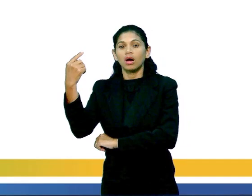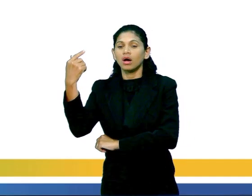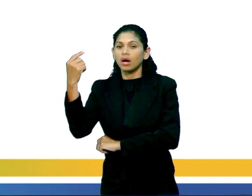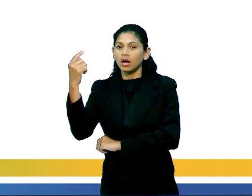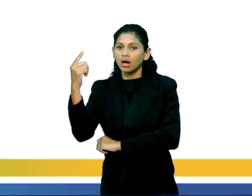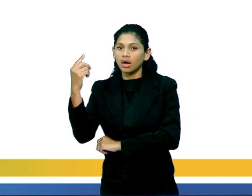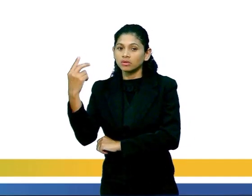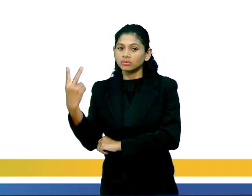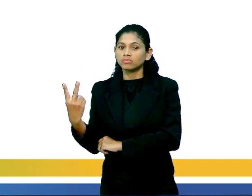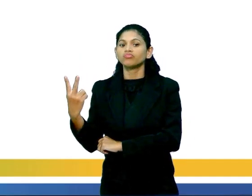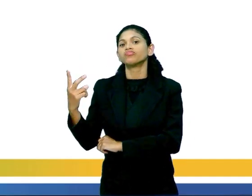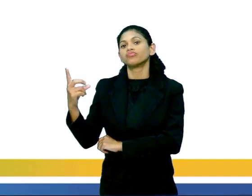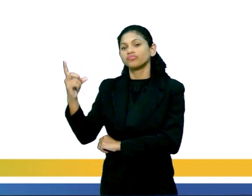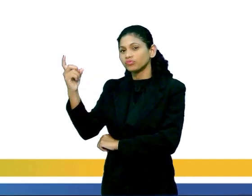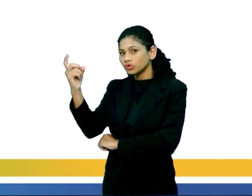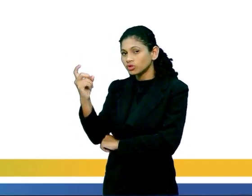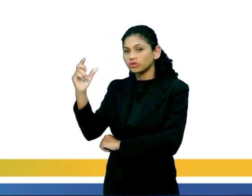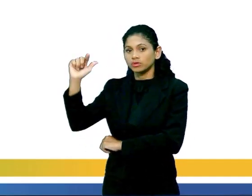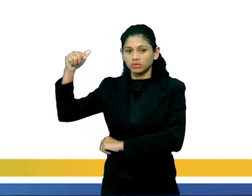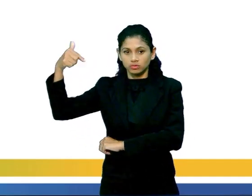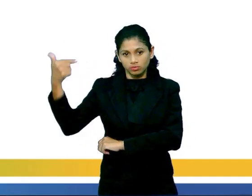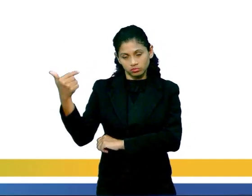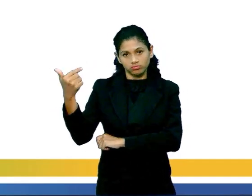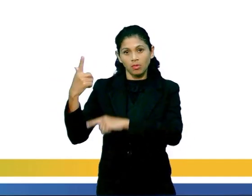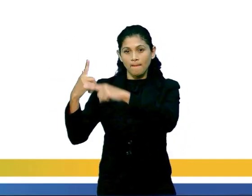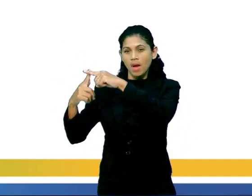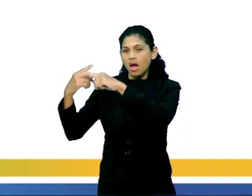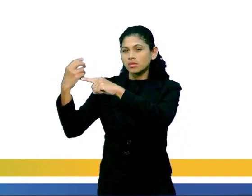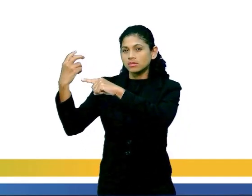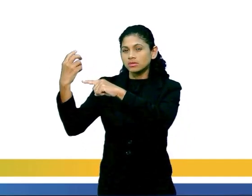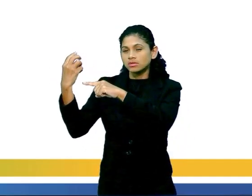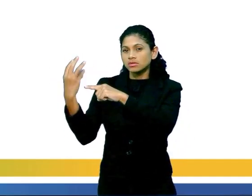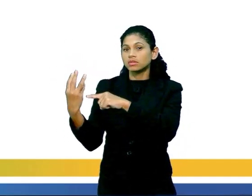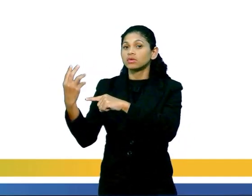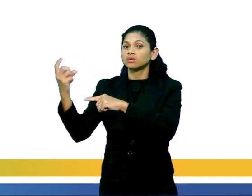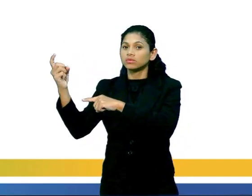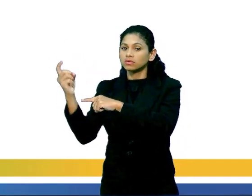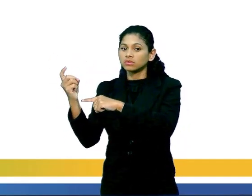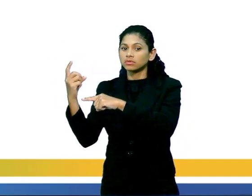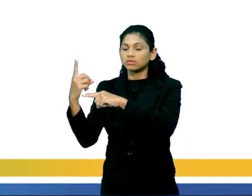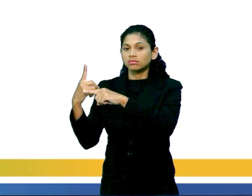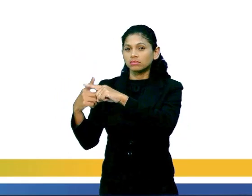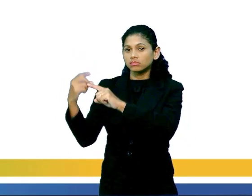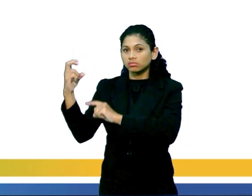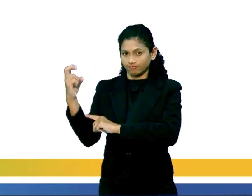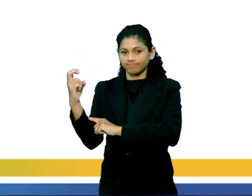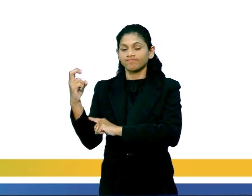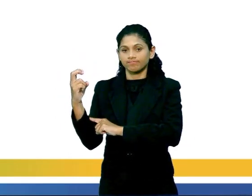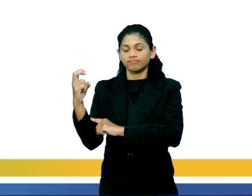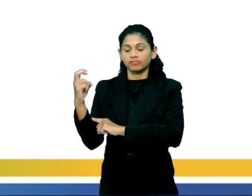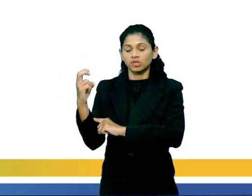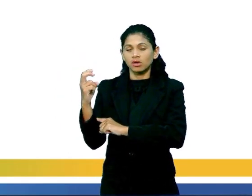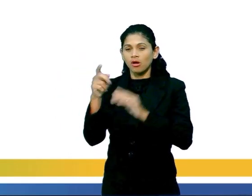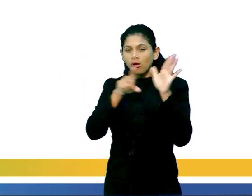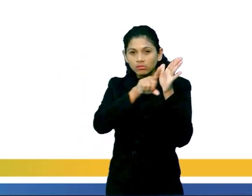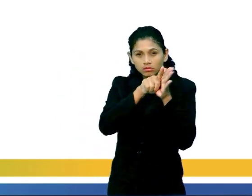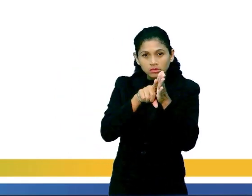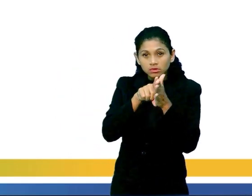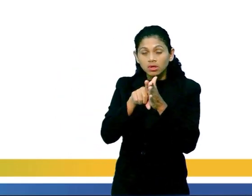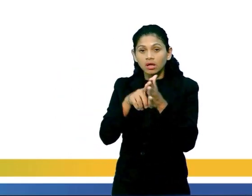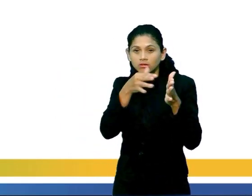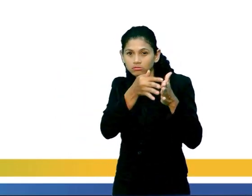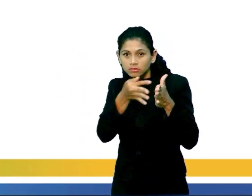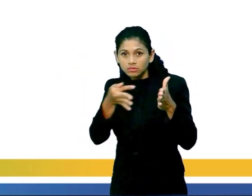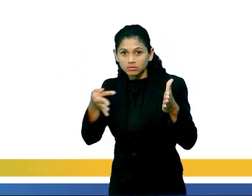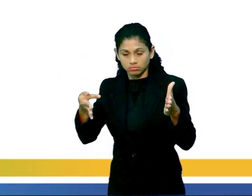onde, analisando essa função, nós podemos identificar o A, o B e o C,